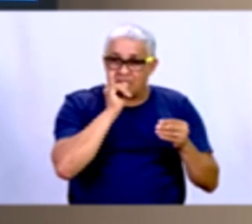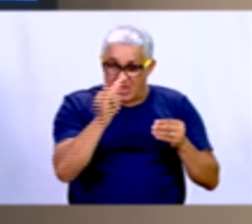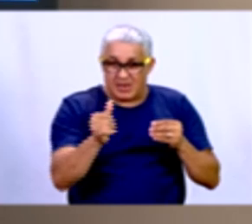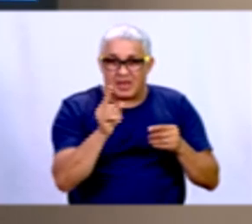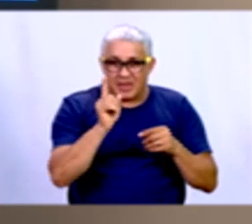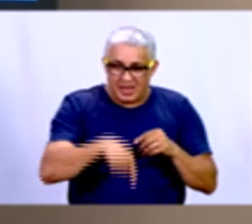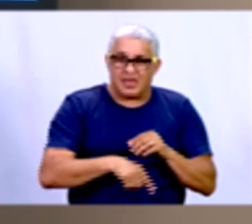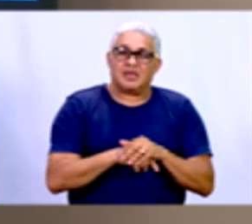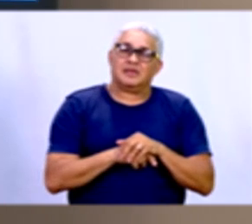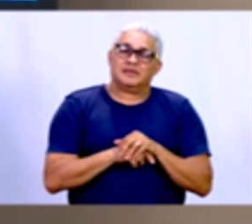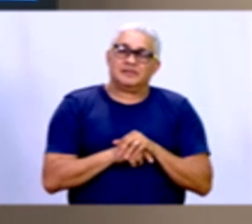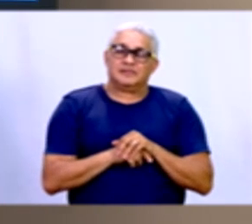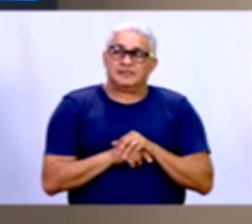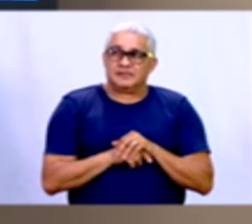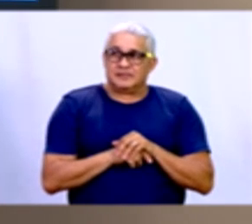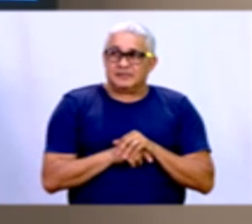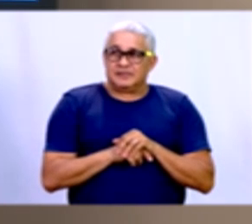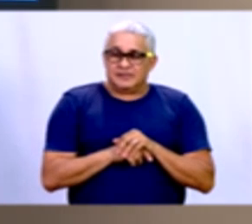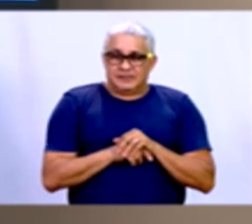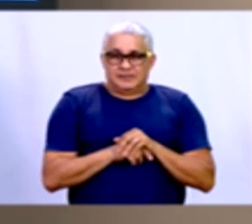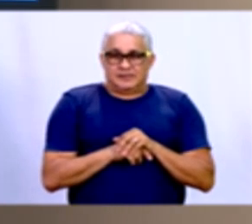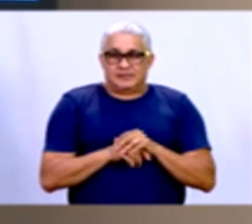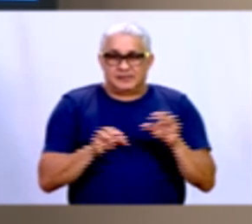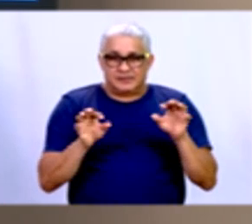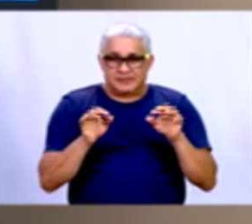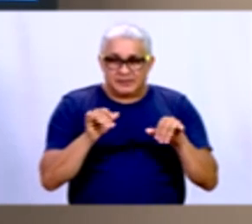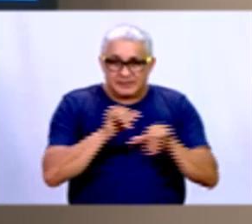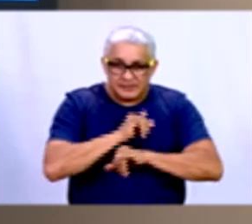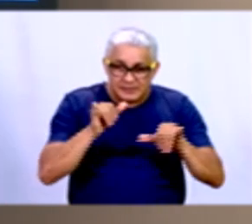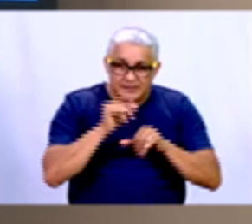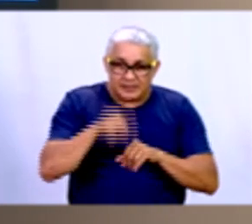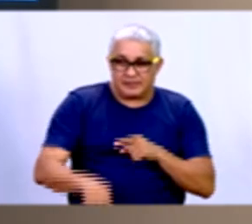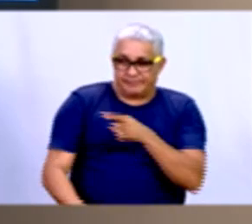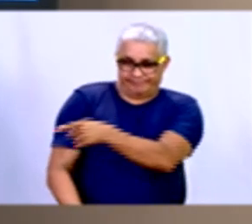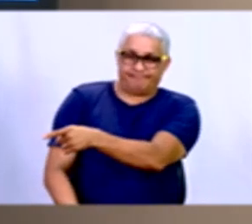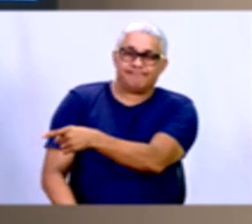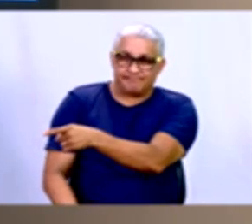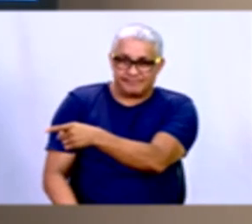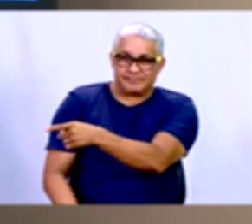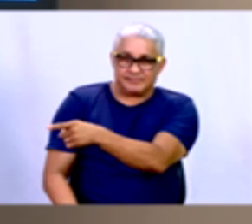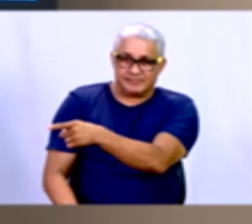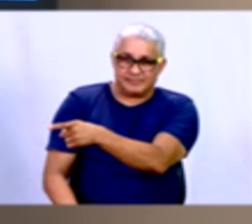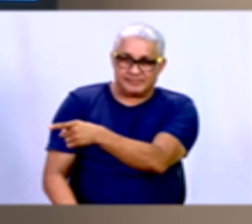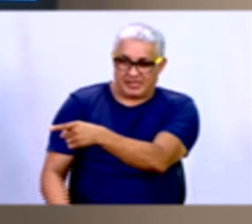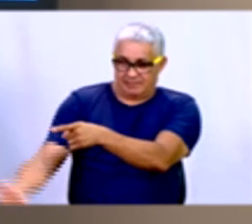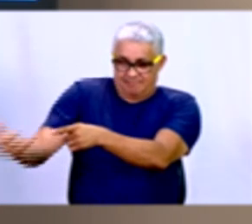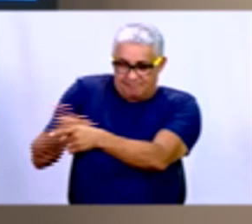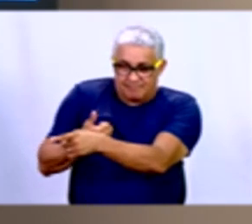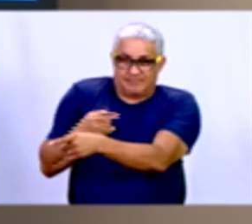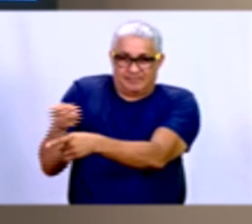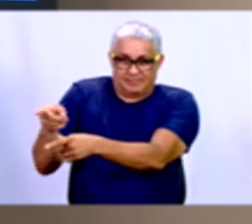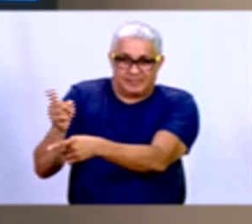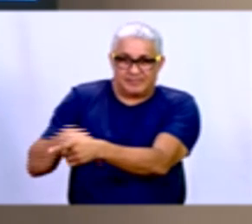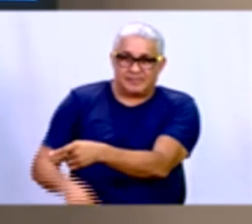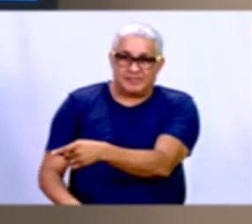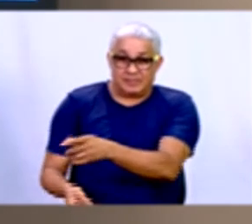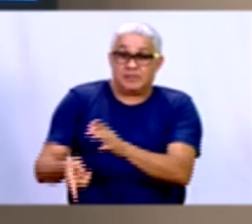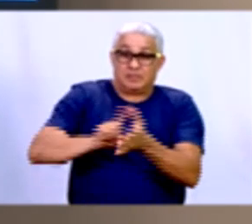estar organizadas, como essas informações vão ser acessadas, é o usuário, certo? Você pode,